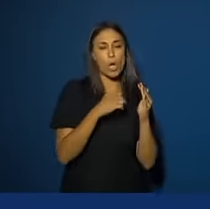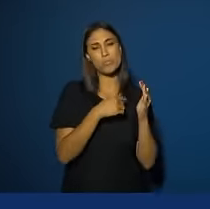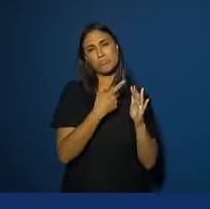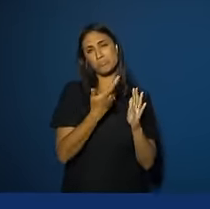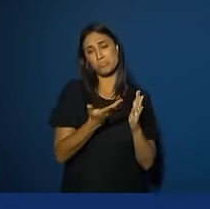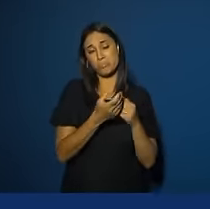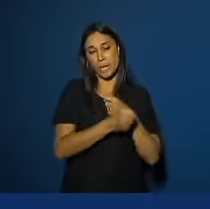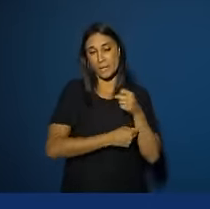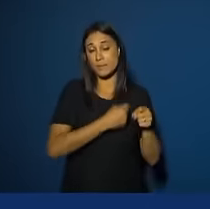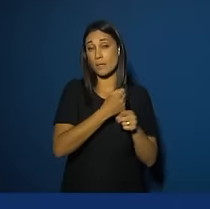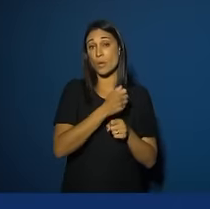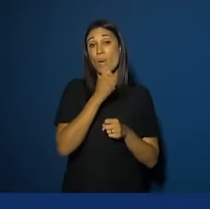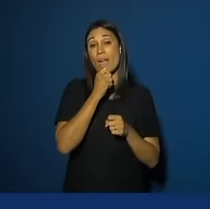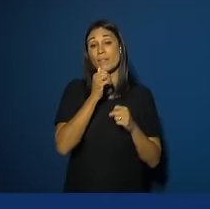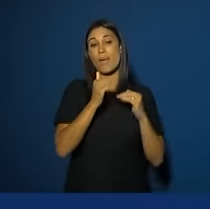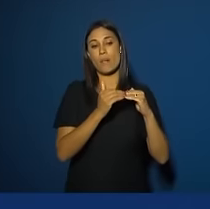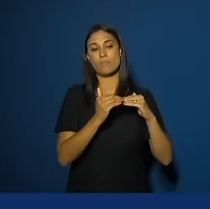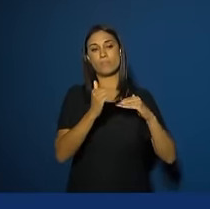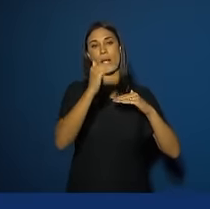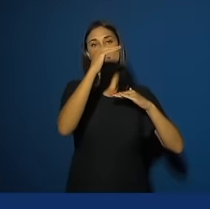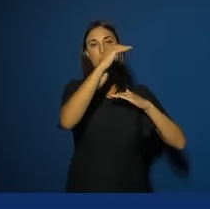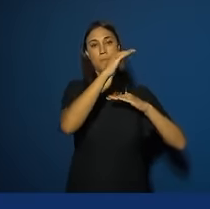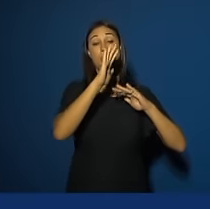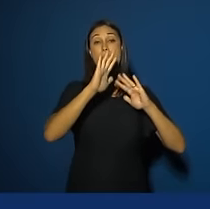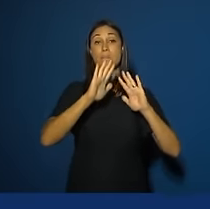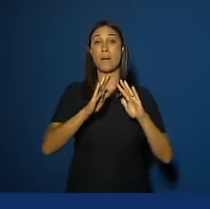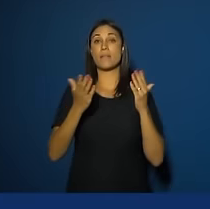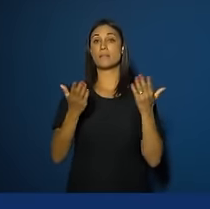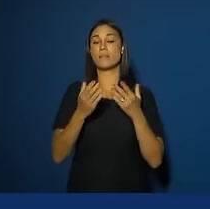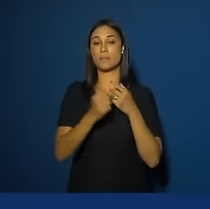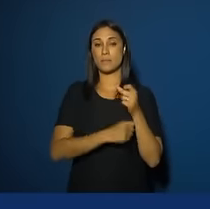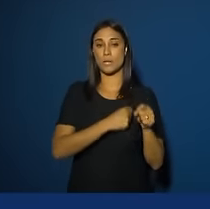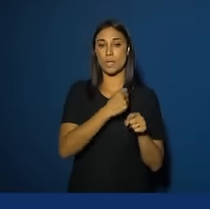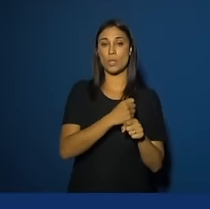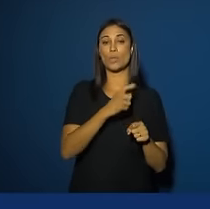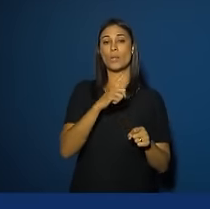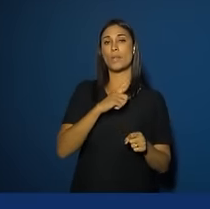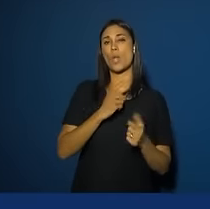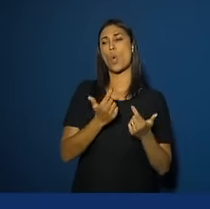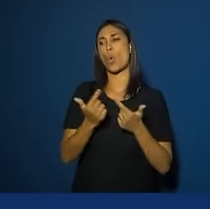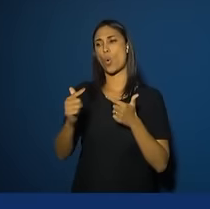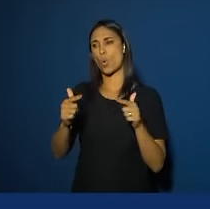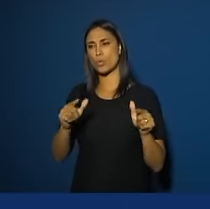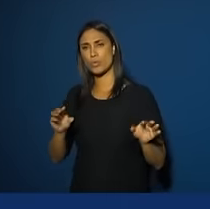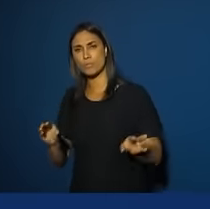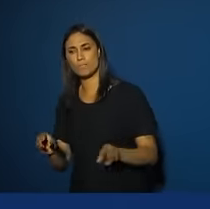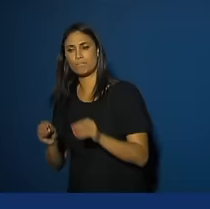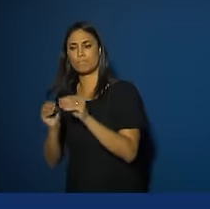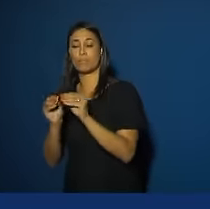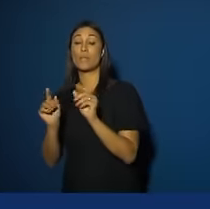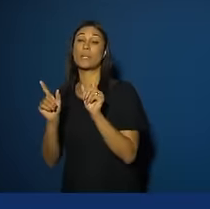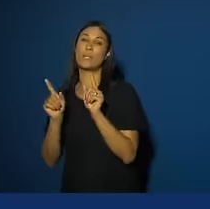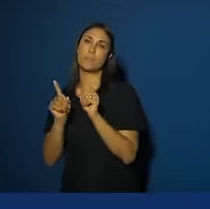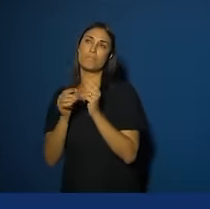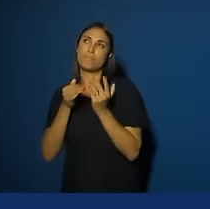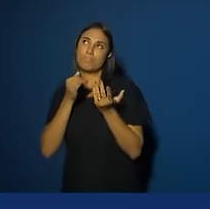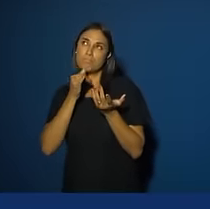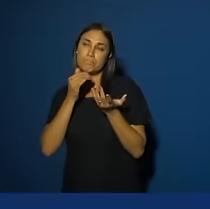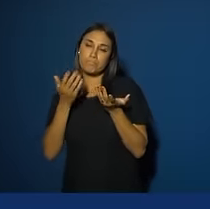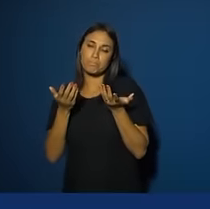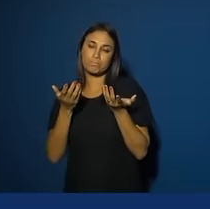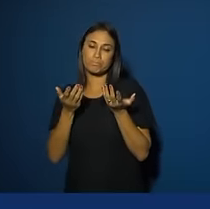para esse ano ainda uma inflação acima da meta, mas esse ano a gente tem El Niño, tem alguns componentes aí também que estão, vamos dizer